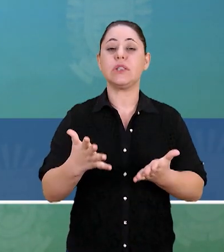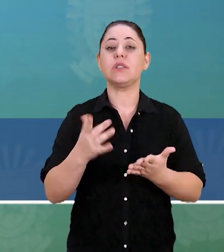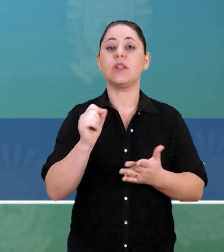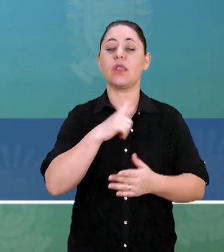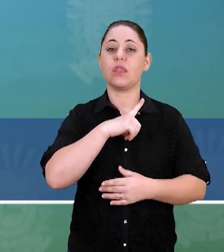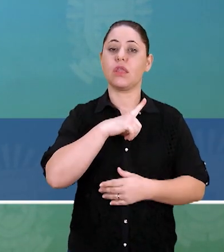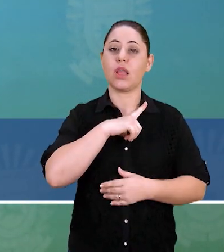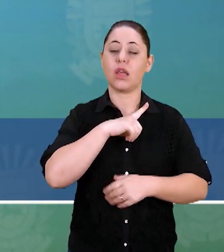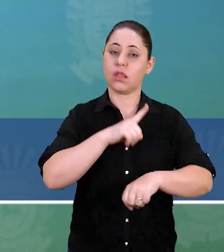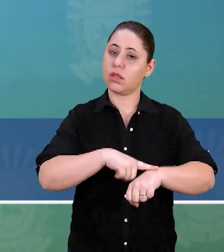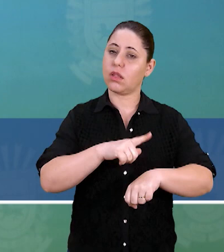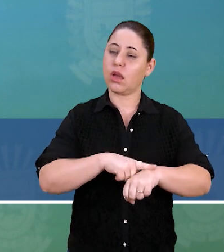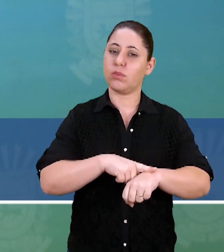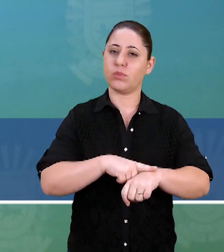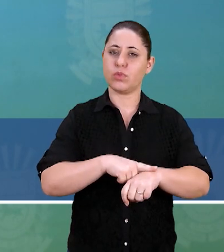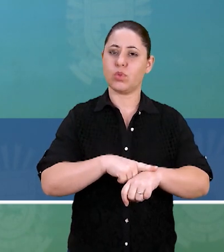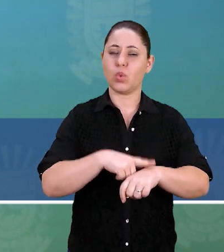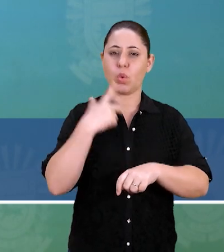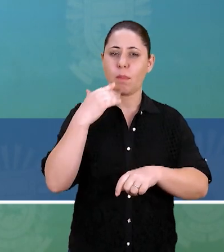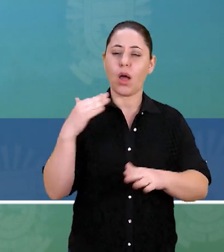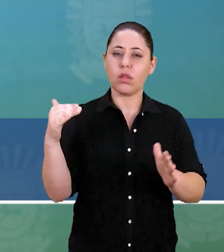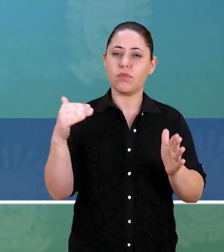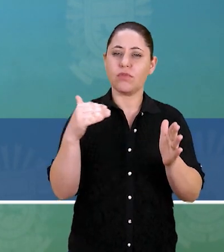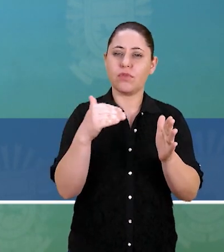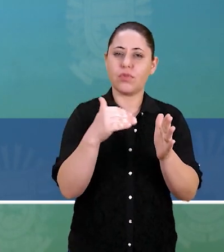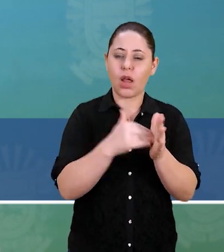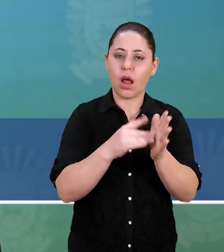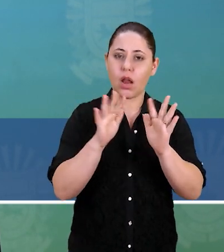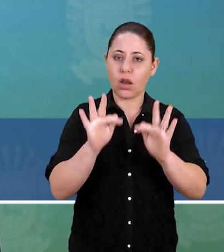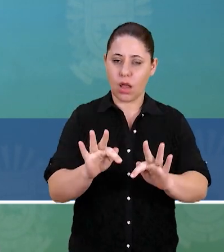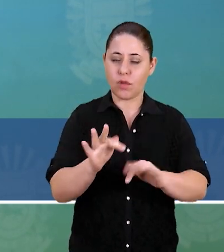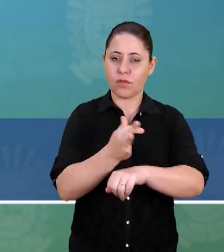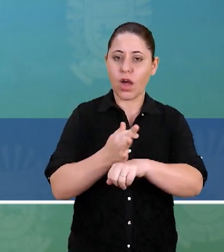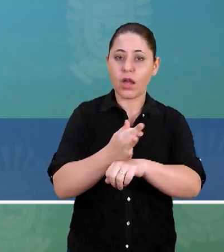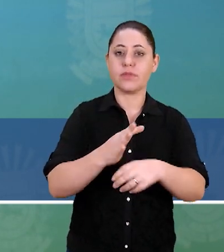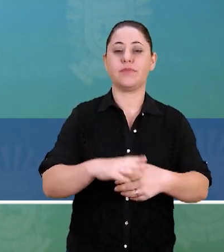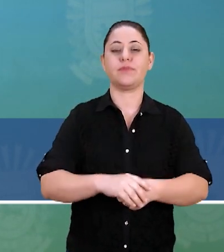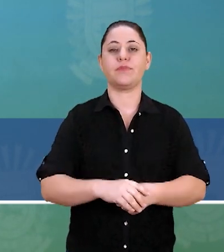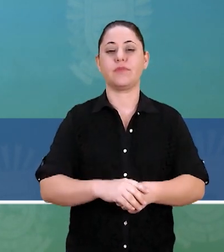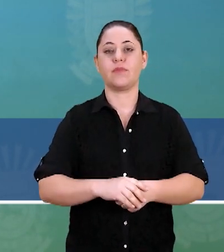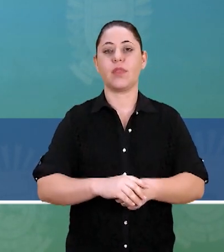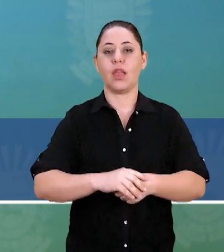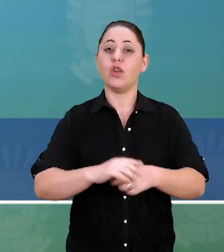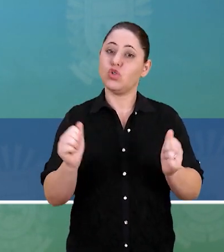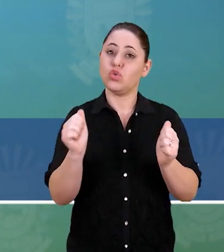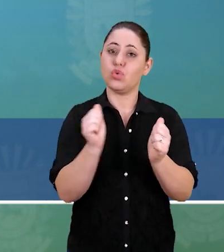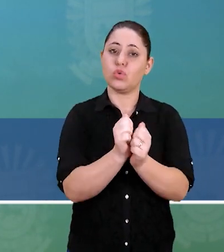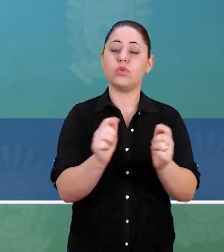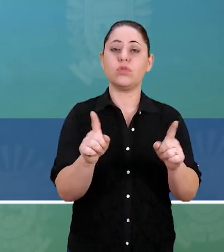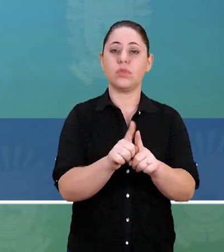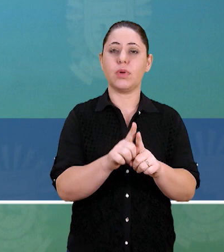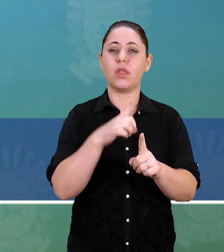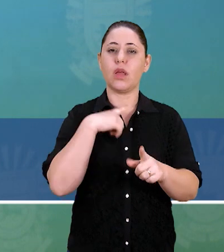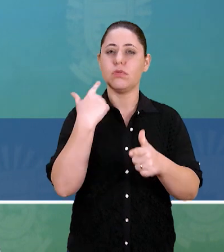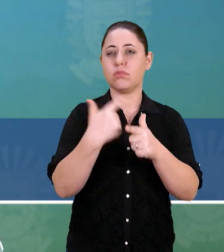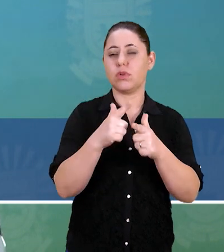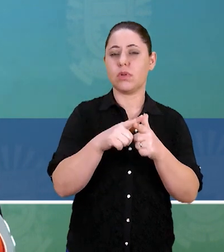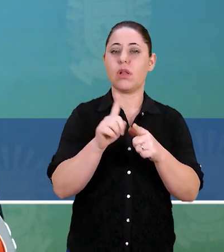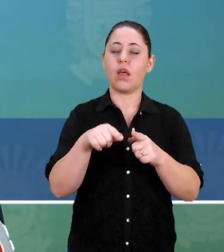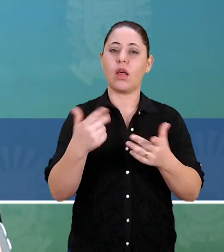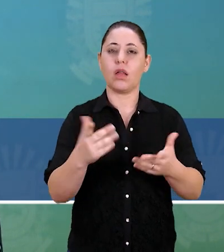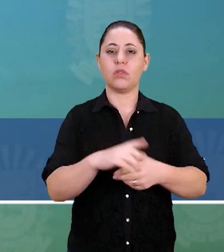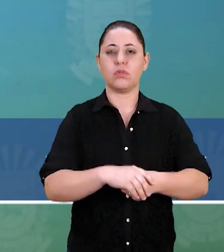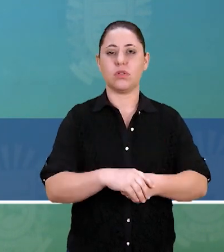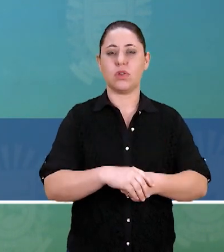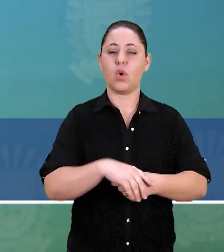para que haja tempo suficiente até entrar de recesso, limpar a pauta e votar todos. E aí, junto com isso daí, vem